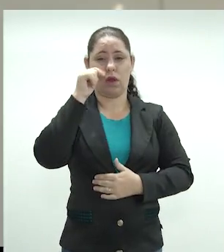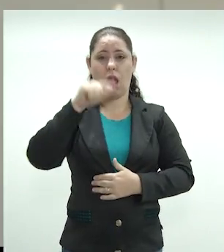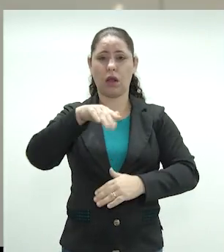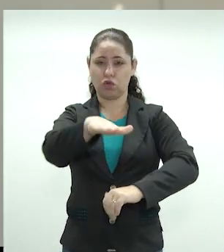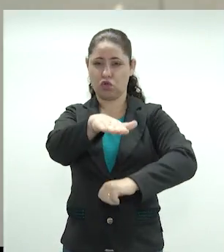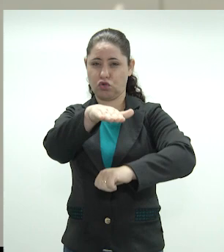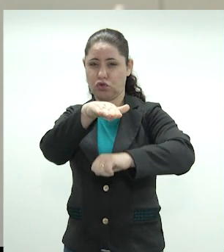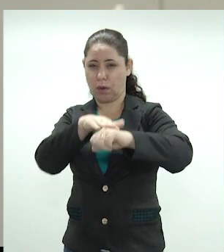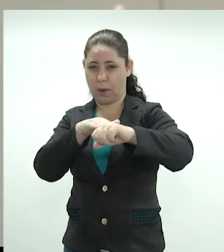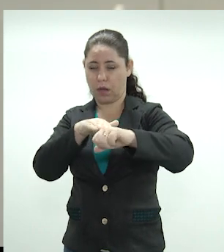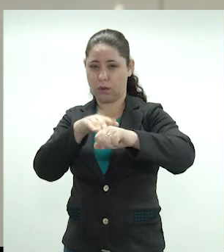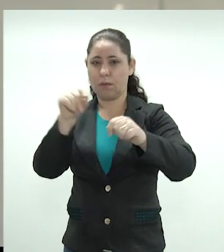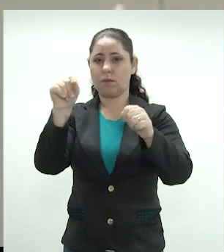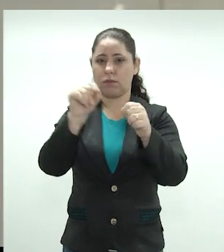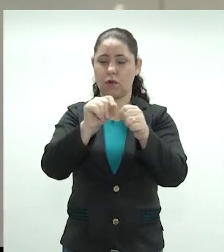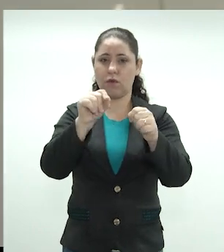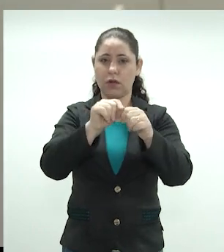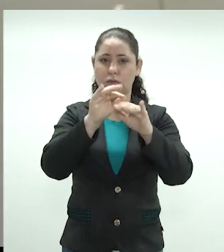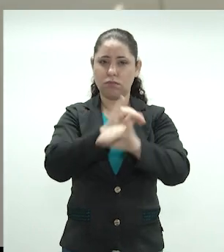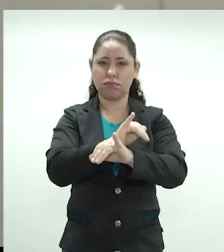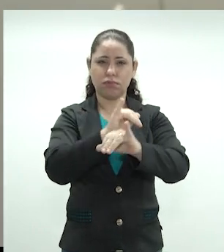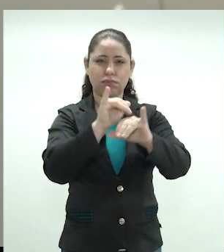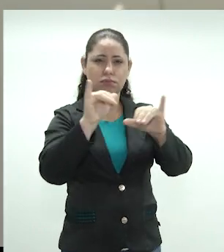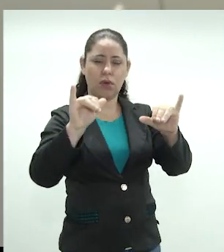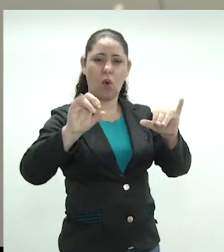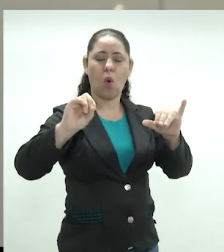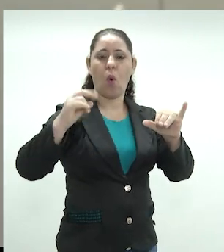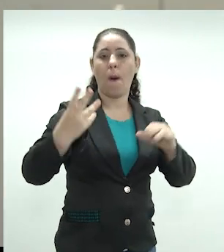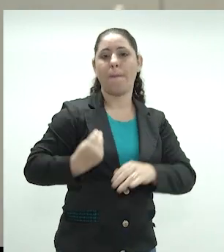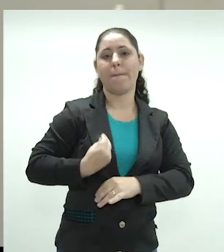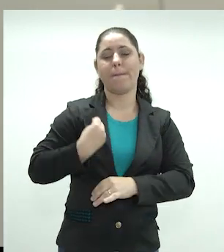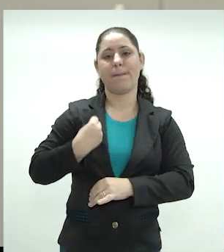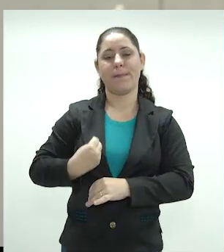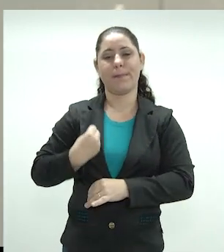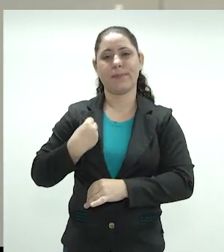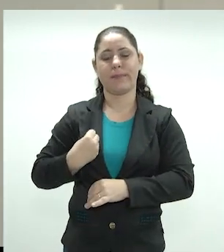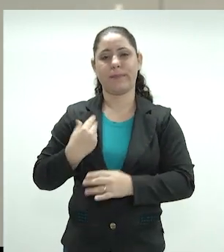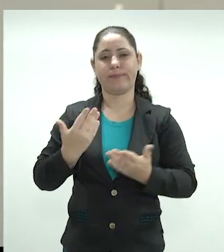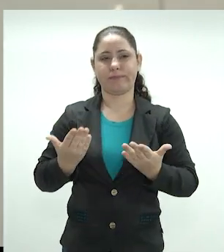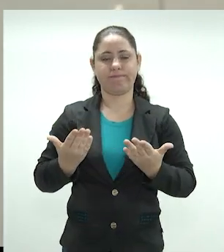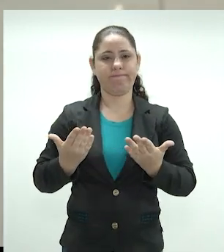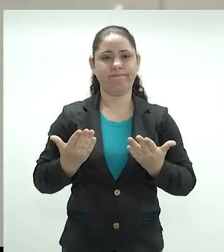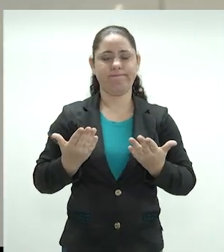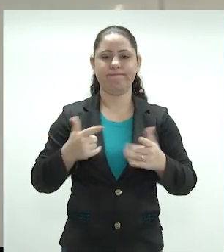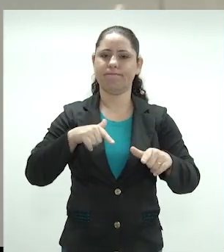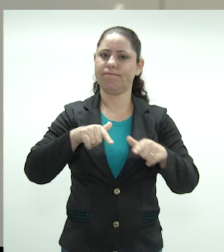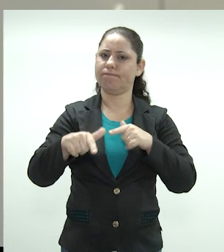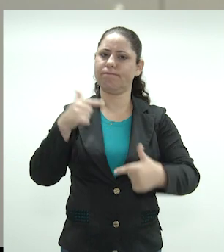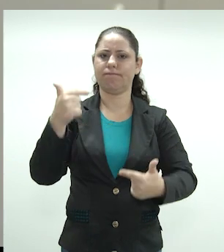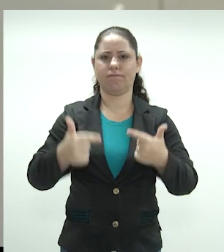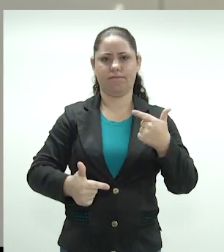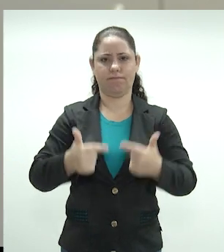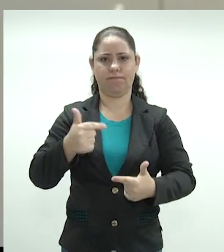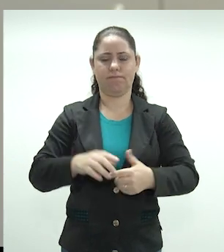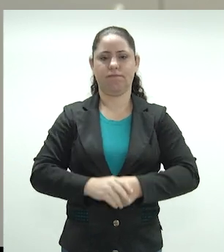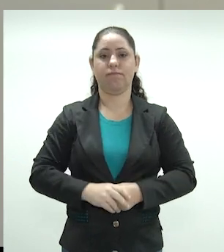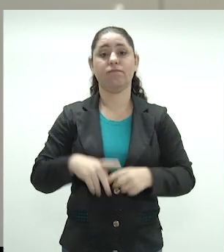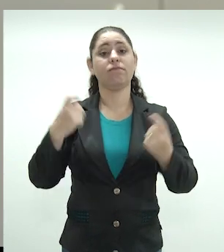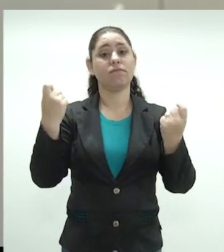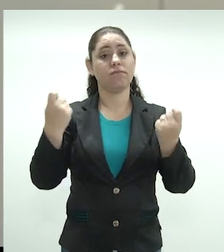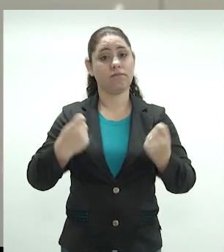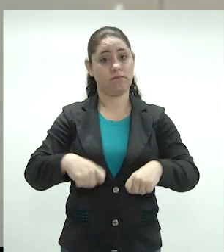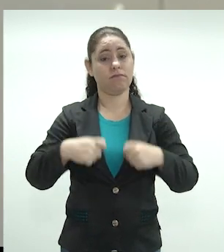mulher é chamada para fazer uma campanha ou fazer parte de um trabalho político,